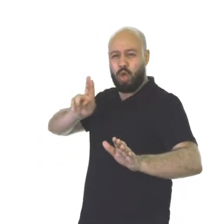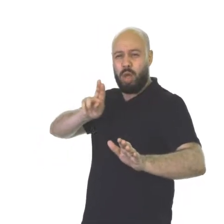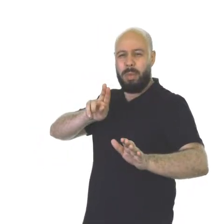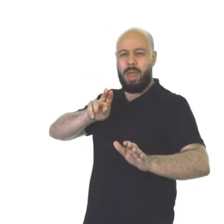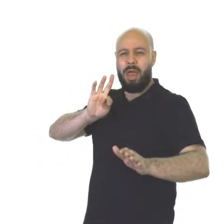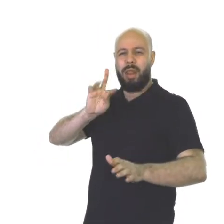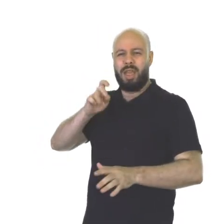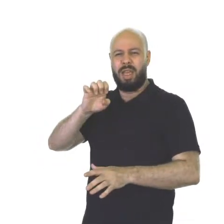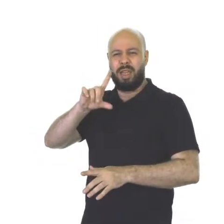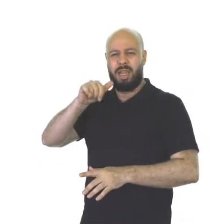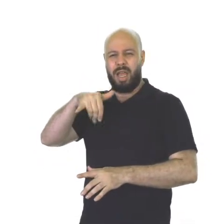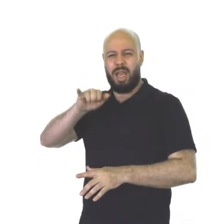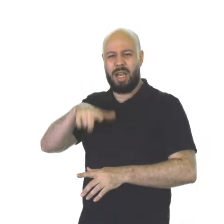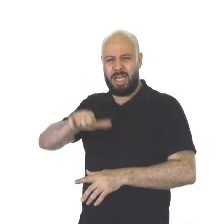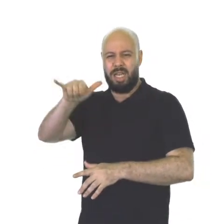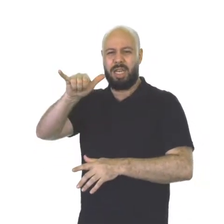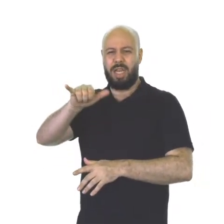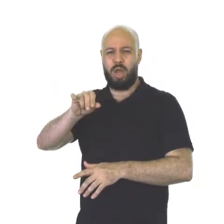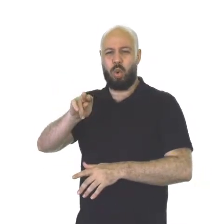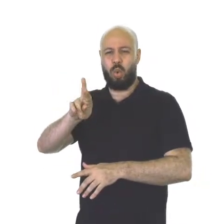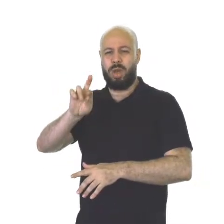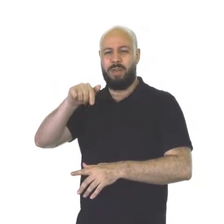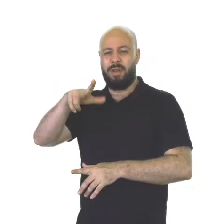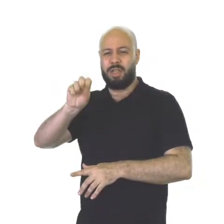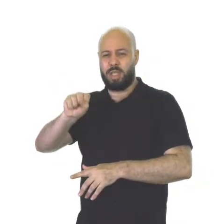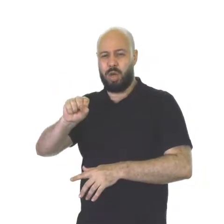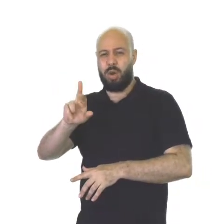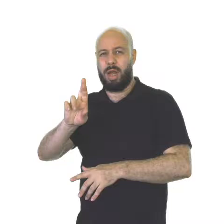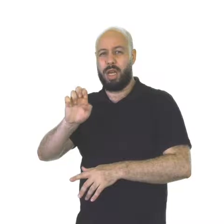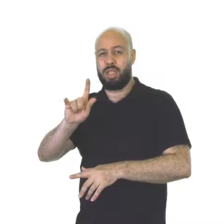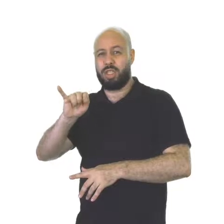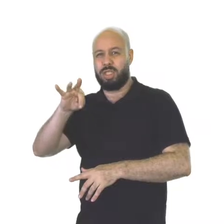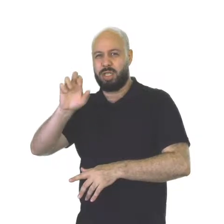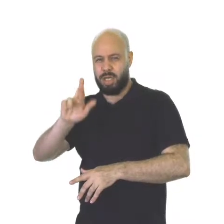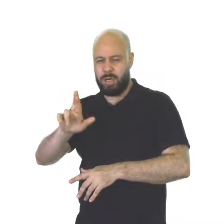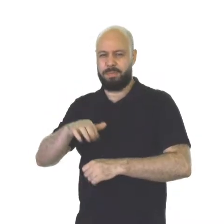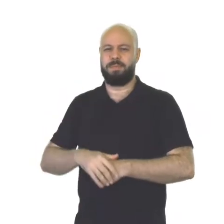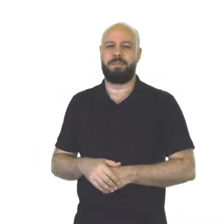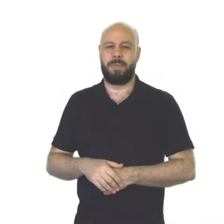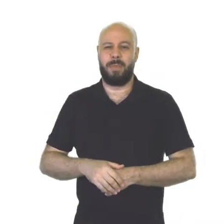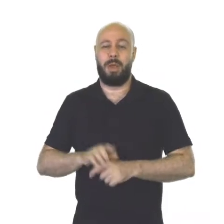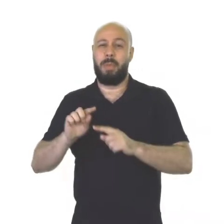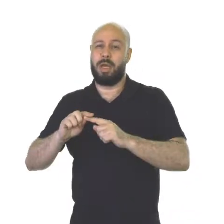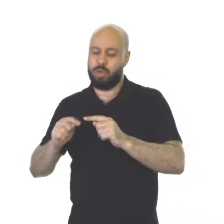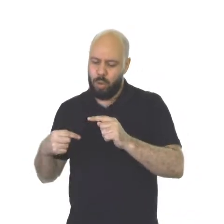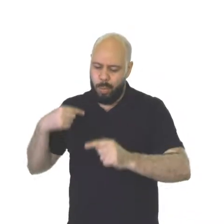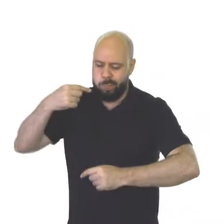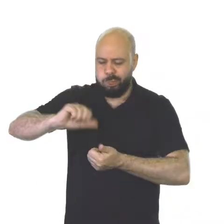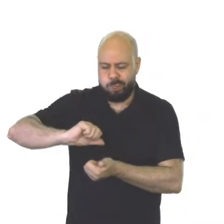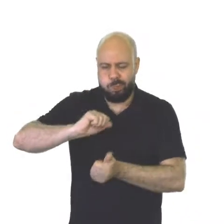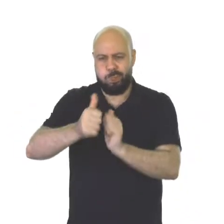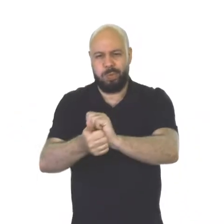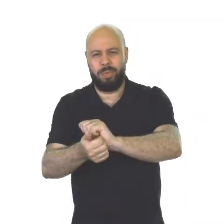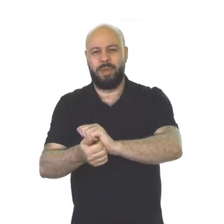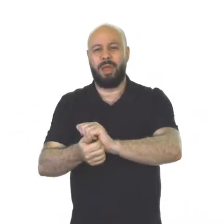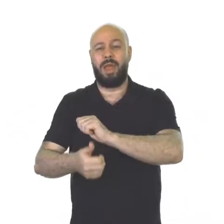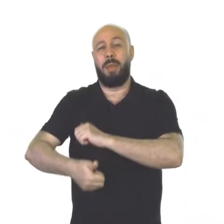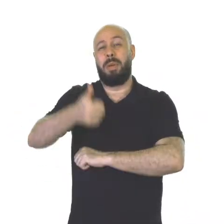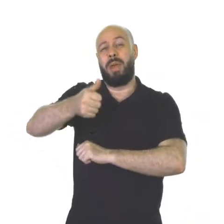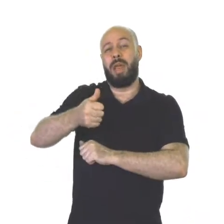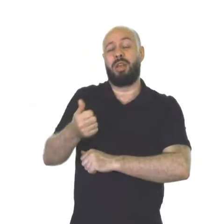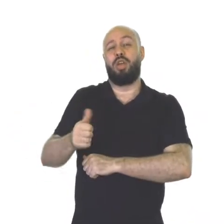título dele era Daily Universal Register, né? Então, adotando o nome atual, The Times, somente em 1º de janeiro